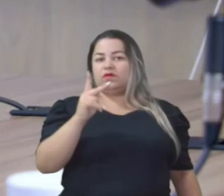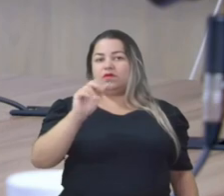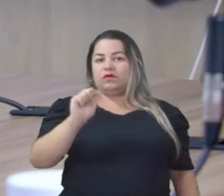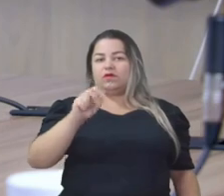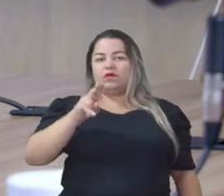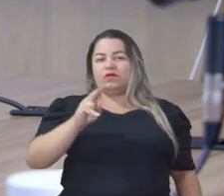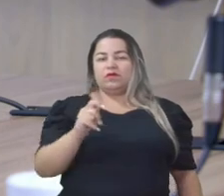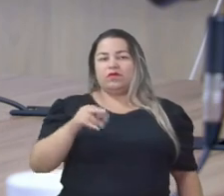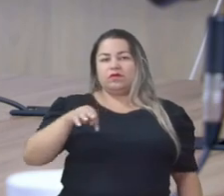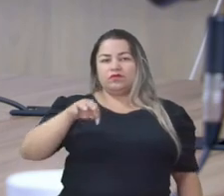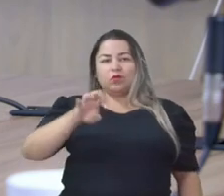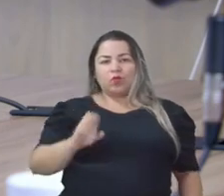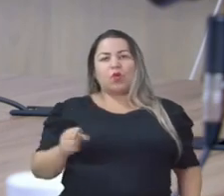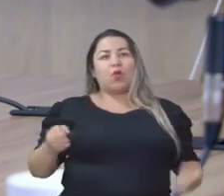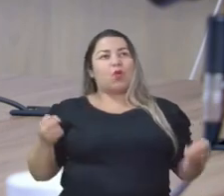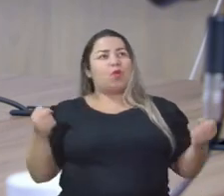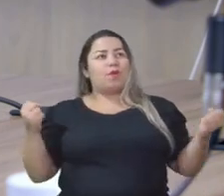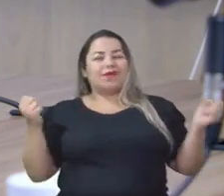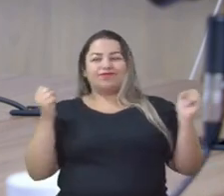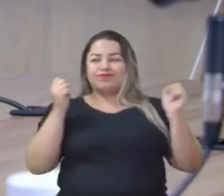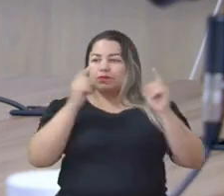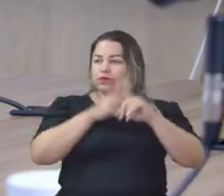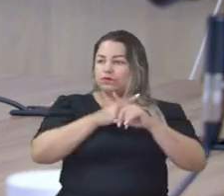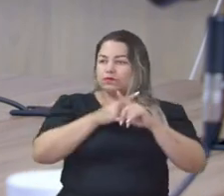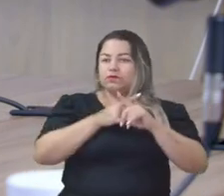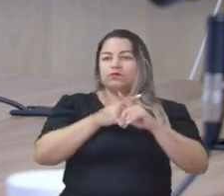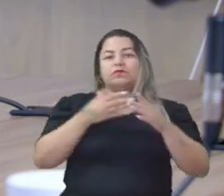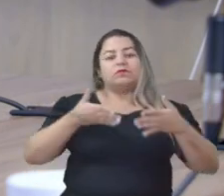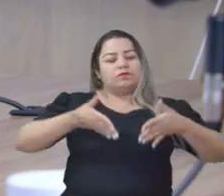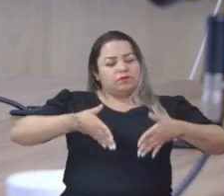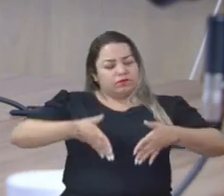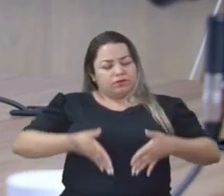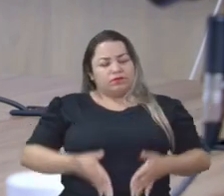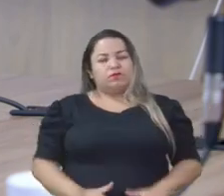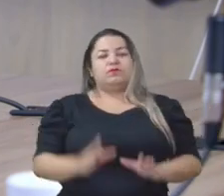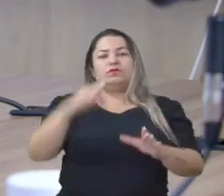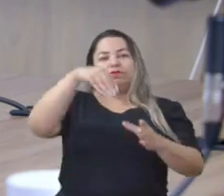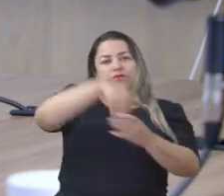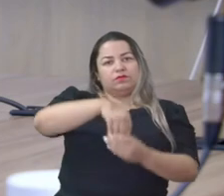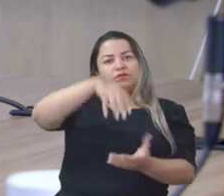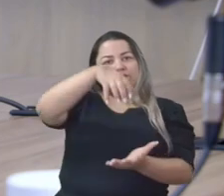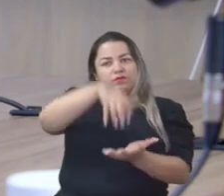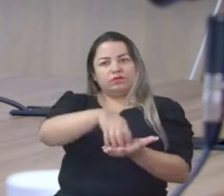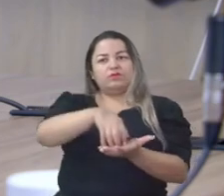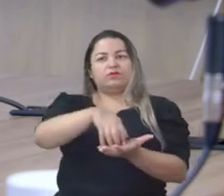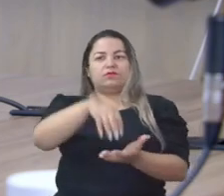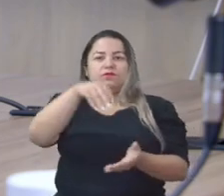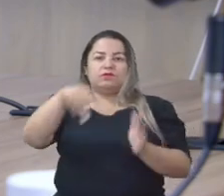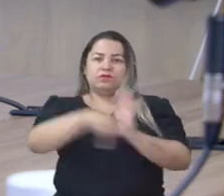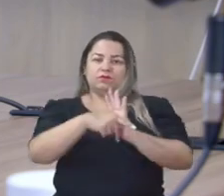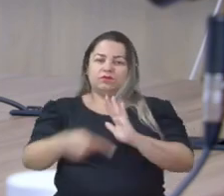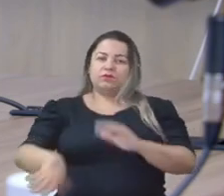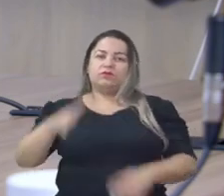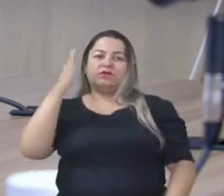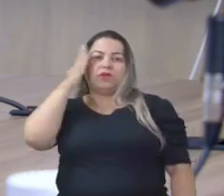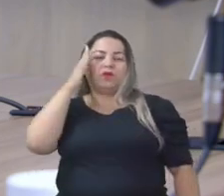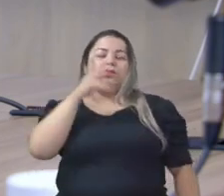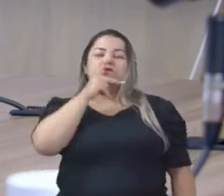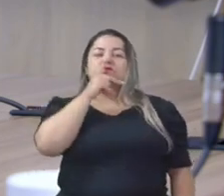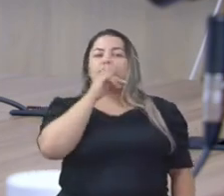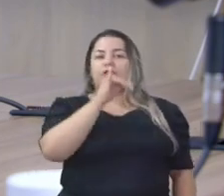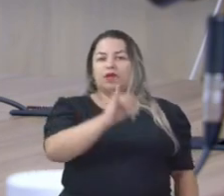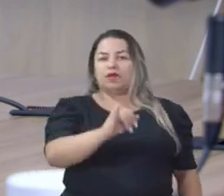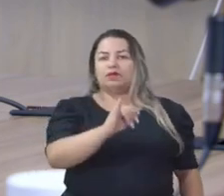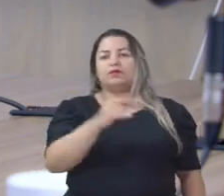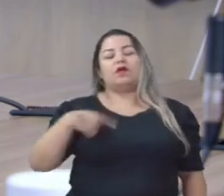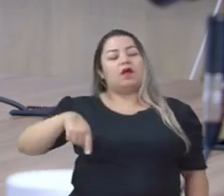mais complexo, porque quando a gente nasce dentro do território, a gente nasce sabendo quem são os nossos pais,